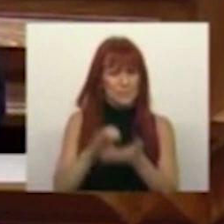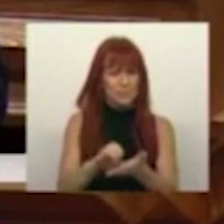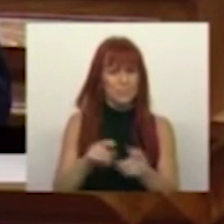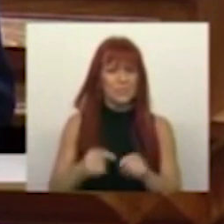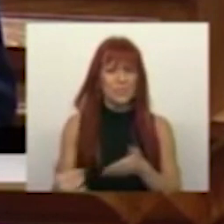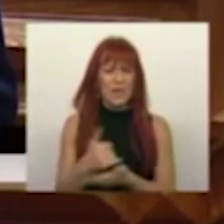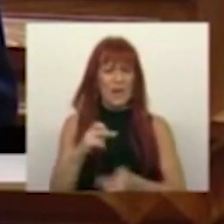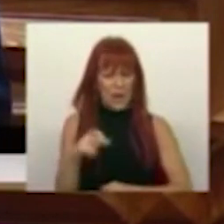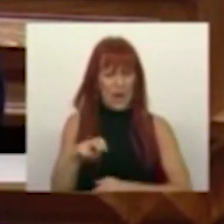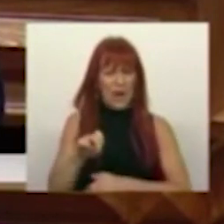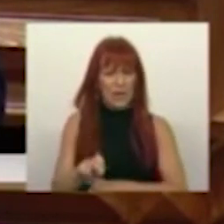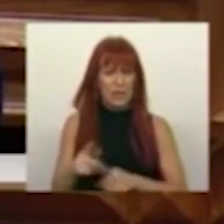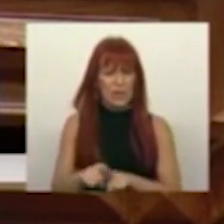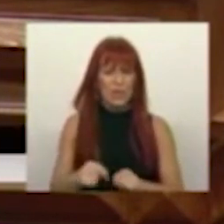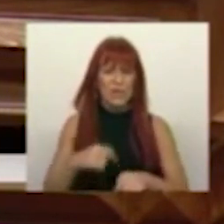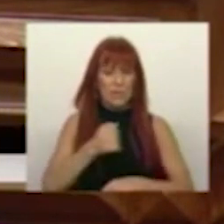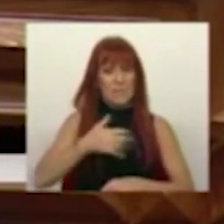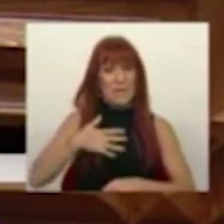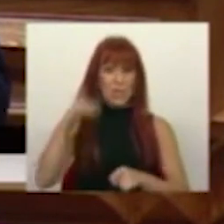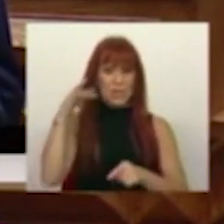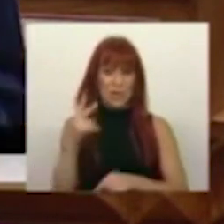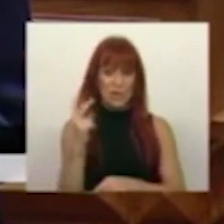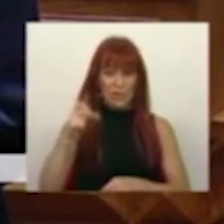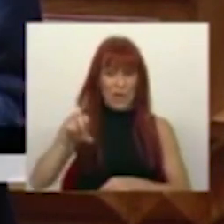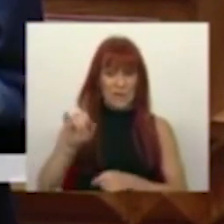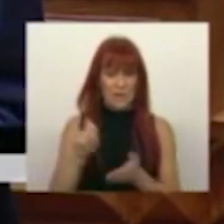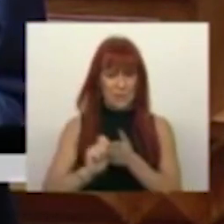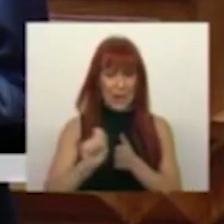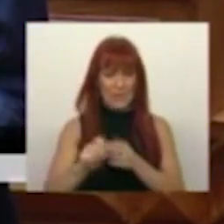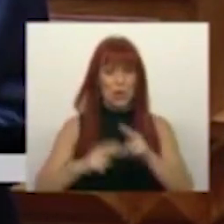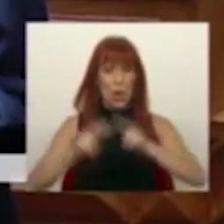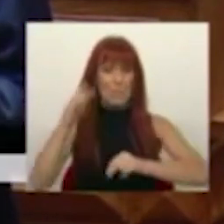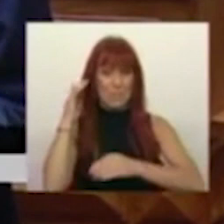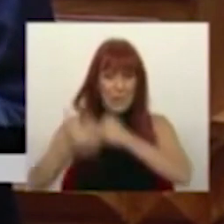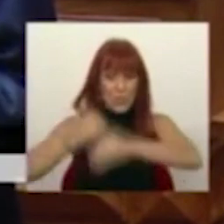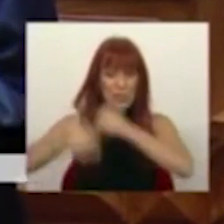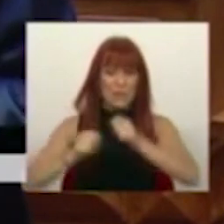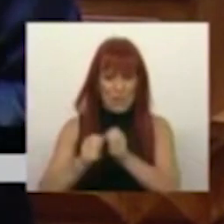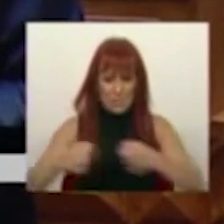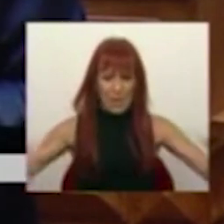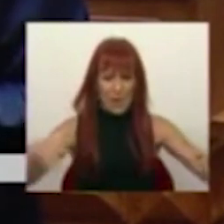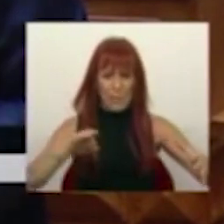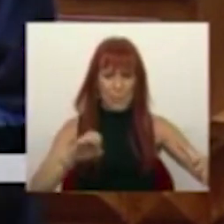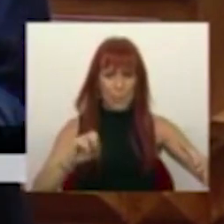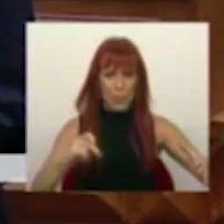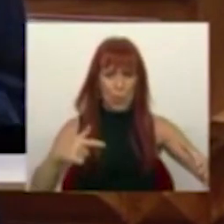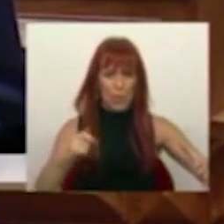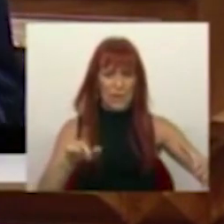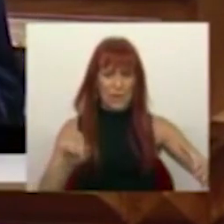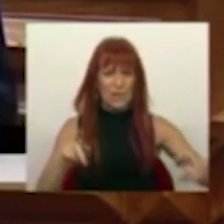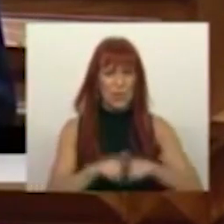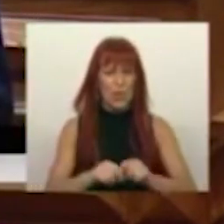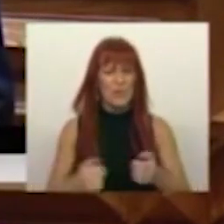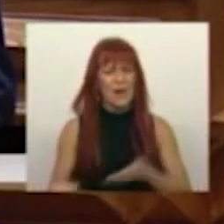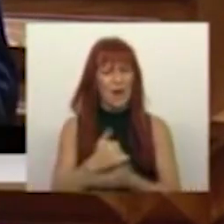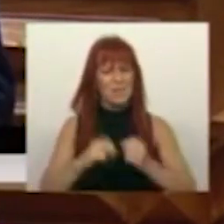é com a receita da ANA que a multinacional Vinci vai pagar as obras em curso do alargamento da Portela? Não é com as